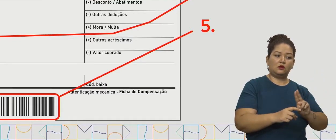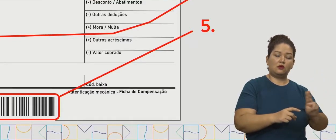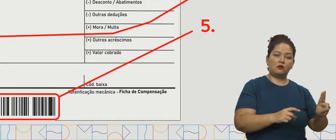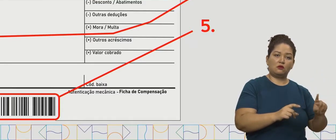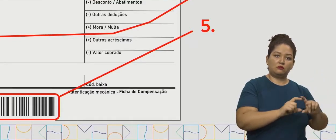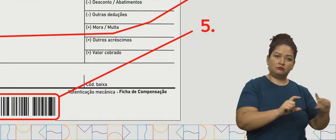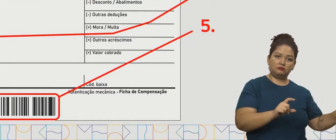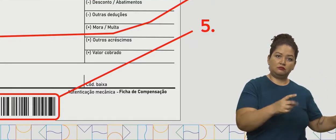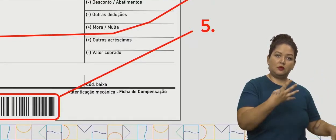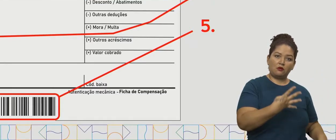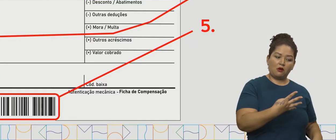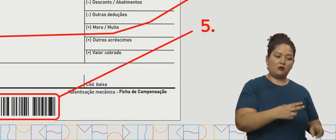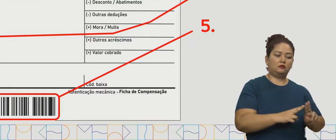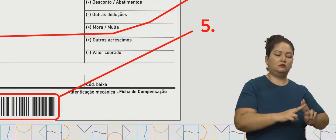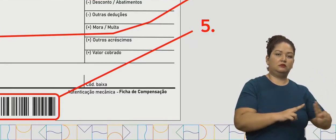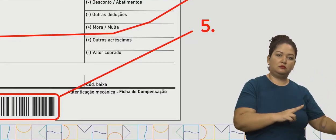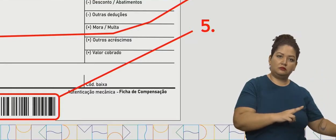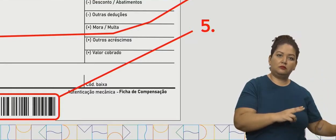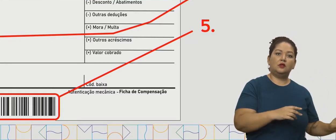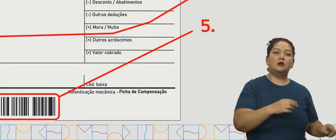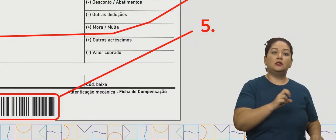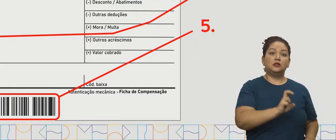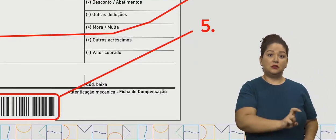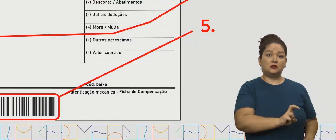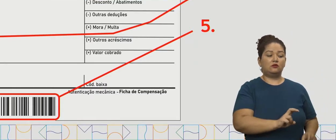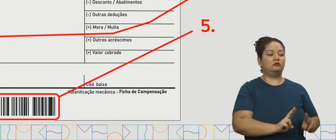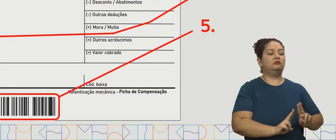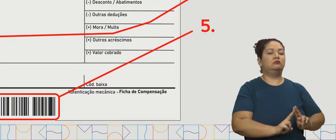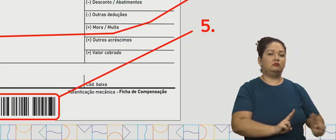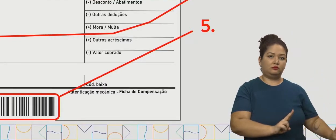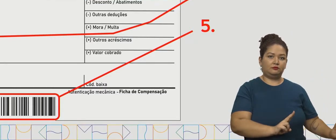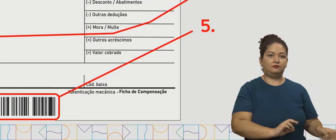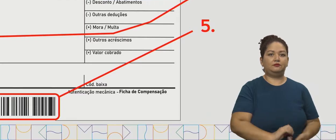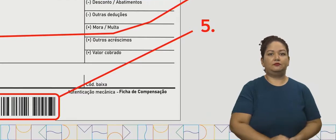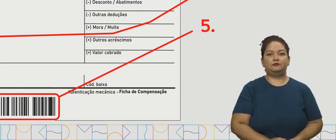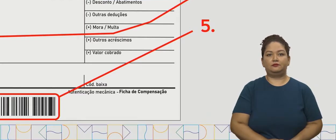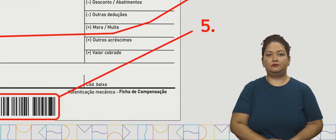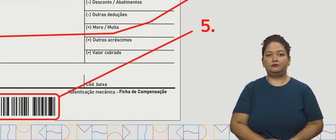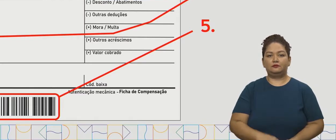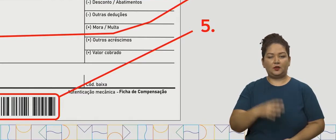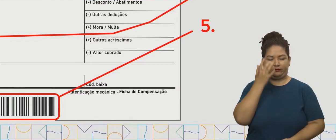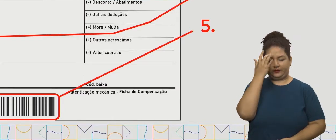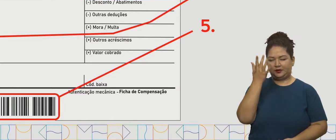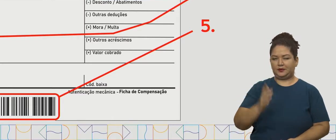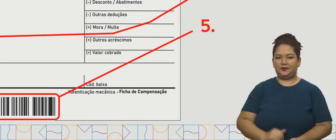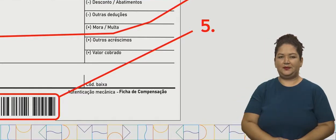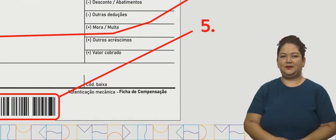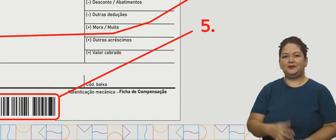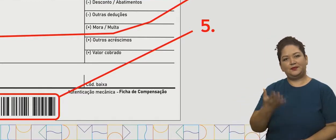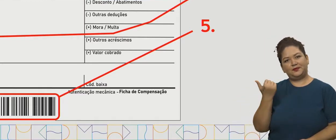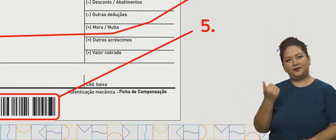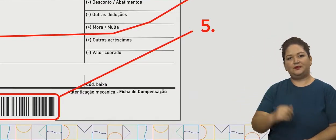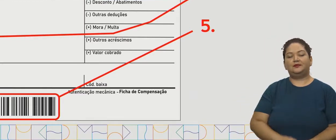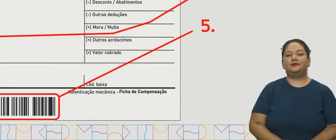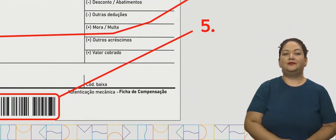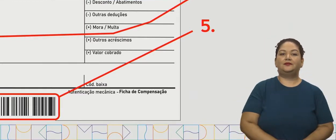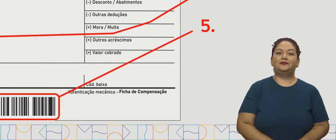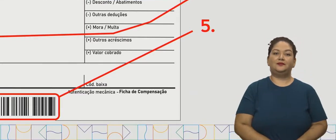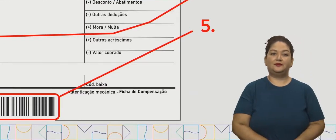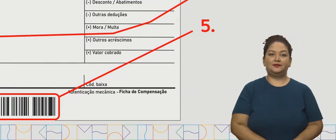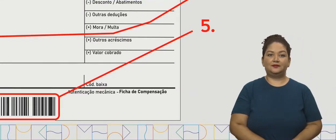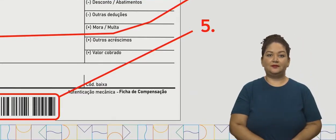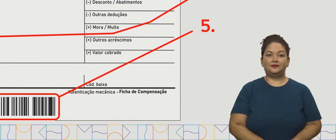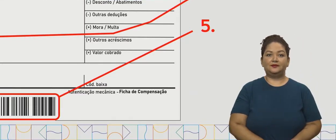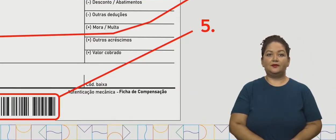sequência, número 4 e por último, número 5. Tá fácil, não tá? Então vamos